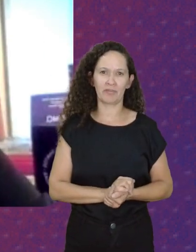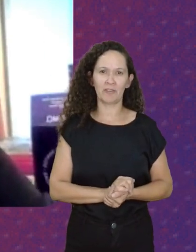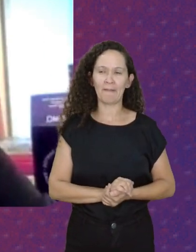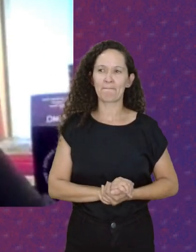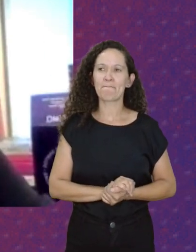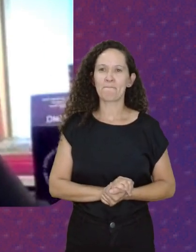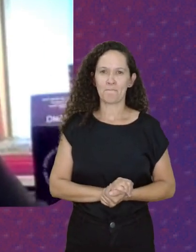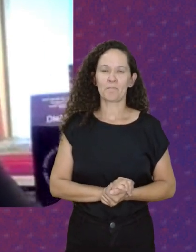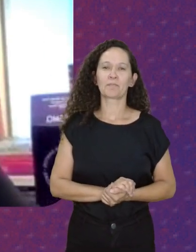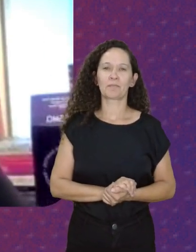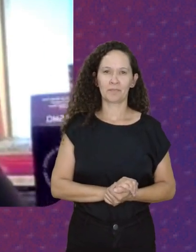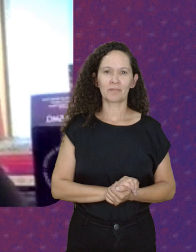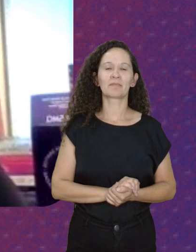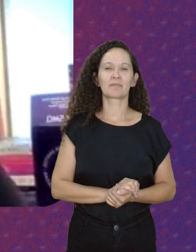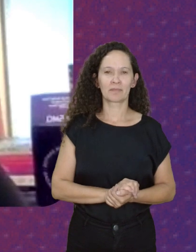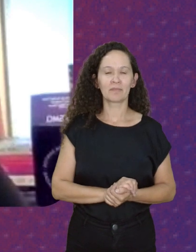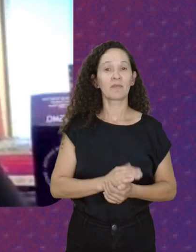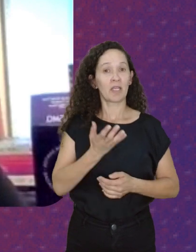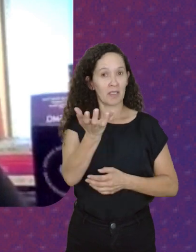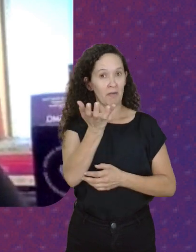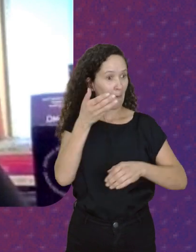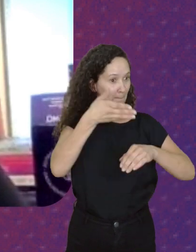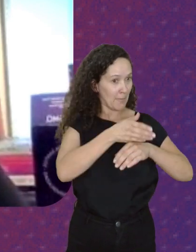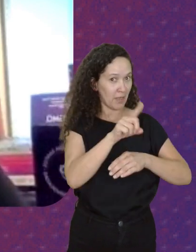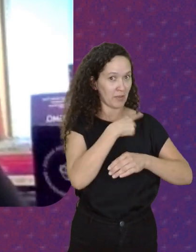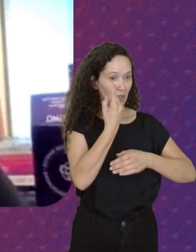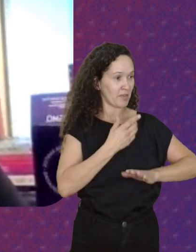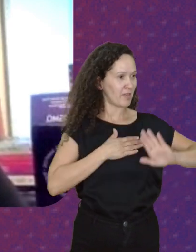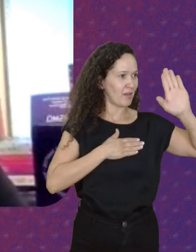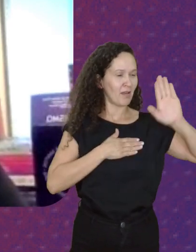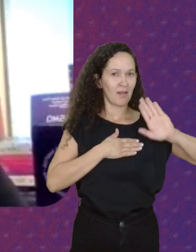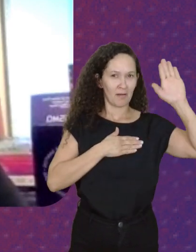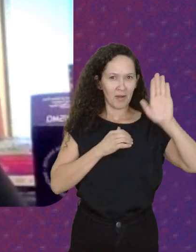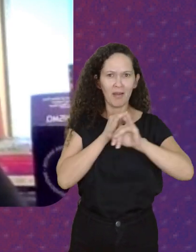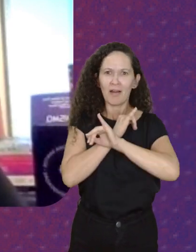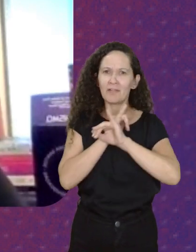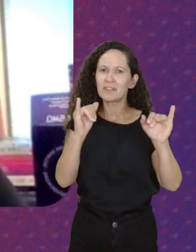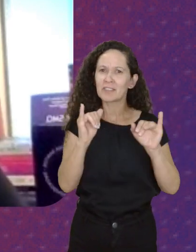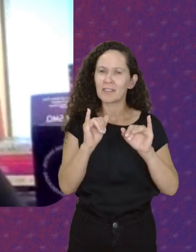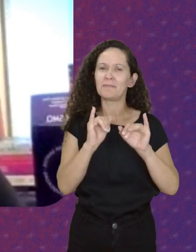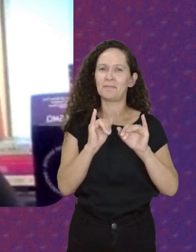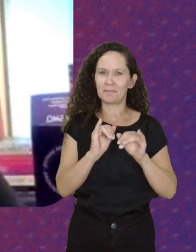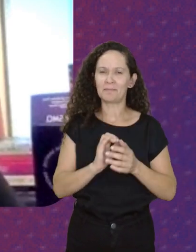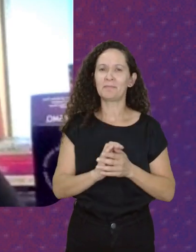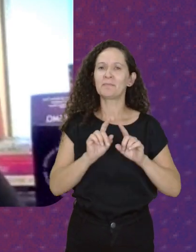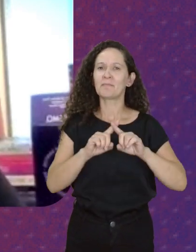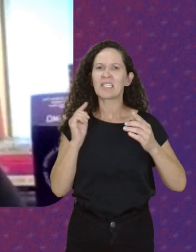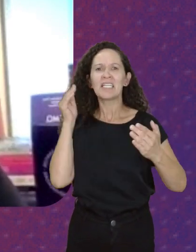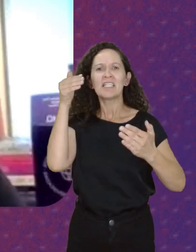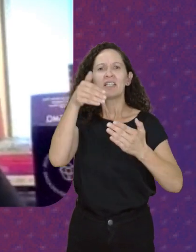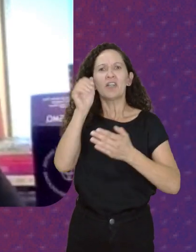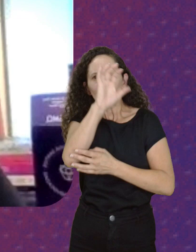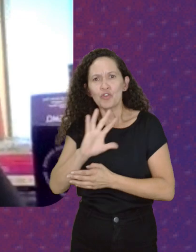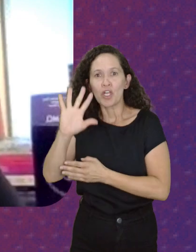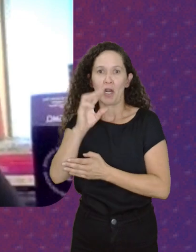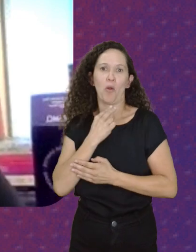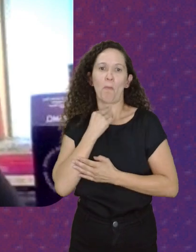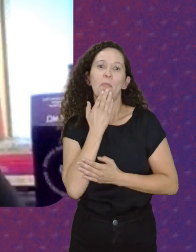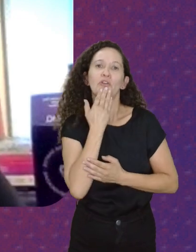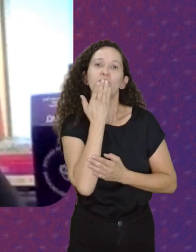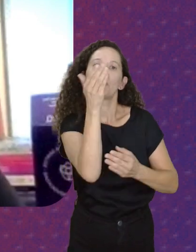futuro, né, venha fazer parte da nossa campanha, né, dizer de uma forma mais genérica. Isso já tem